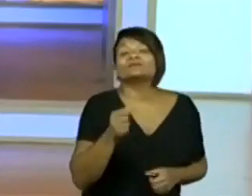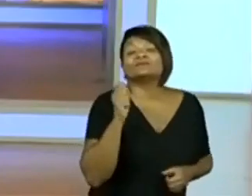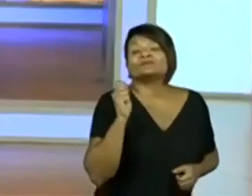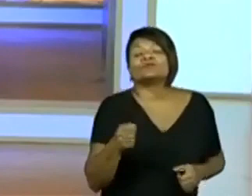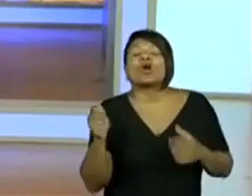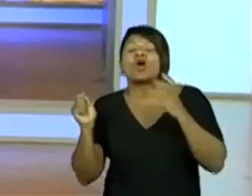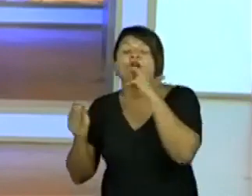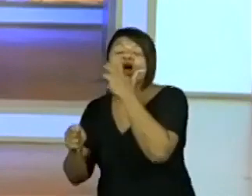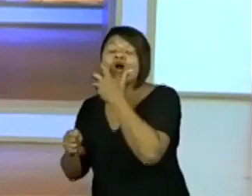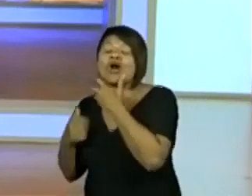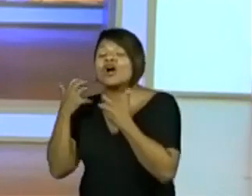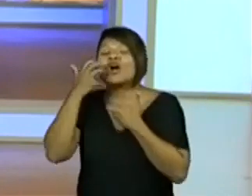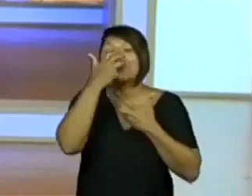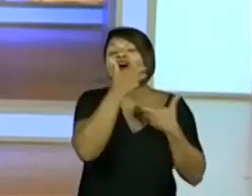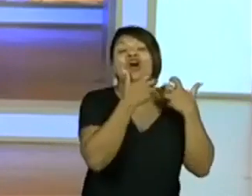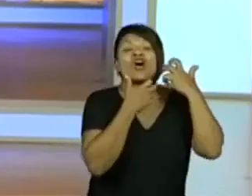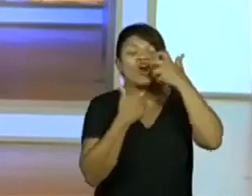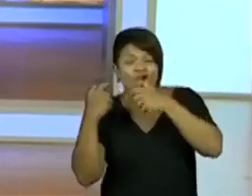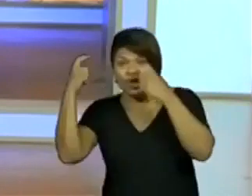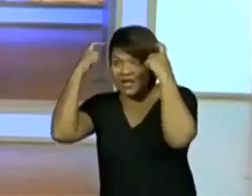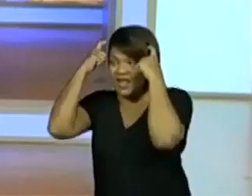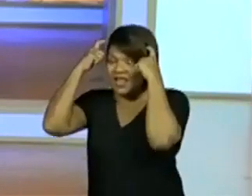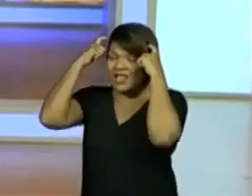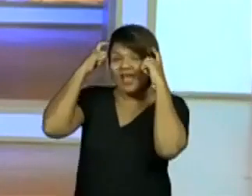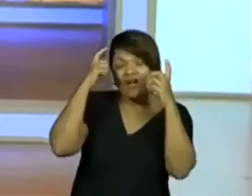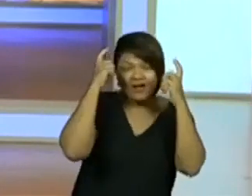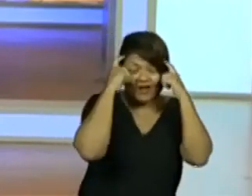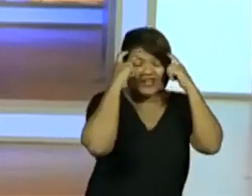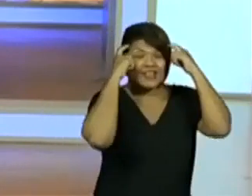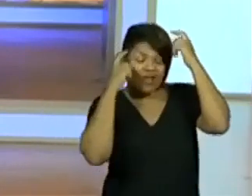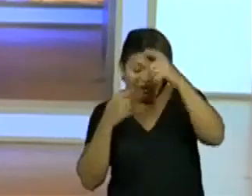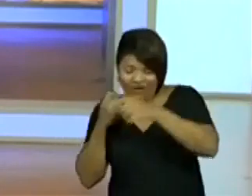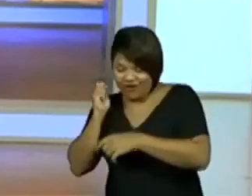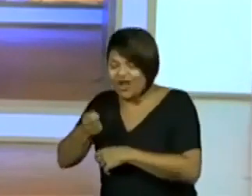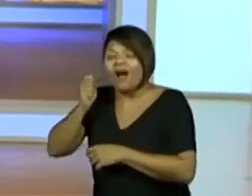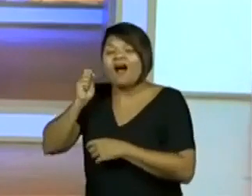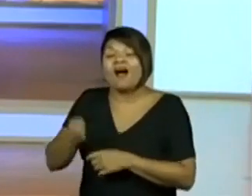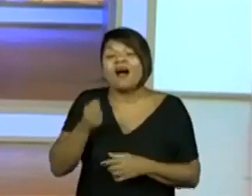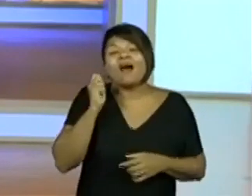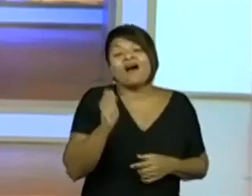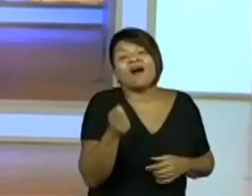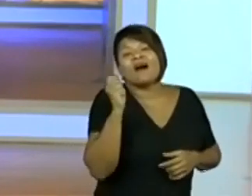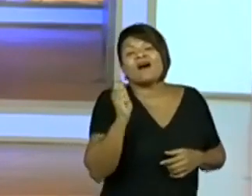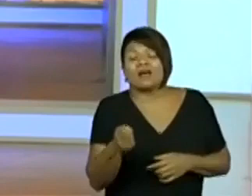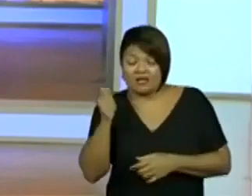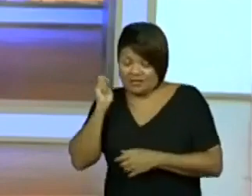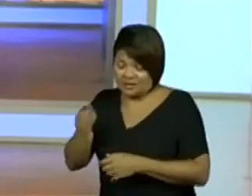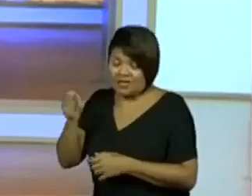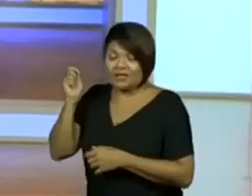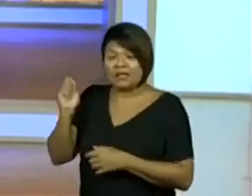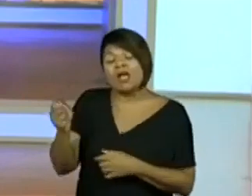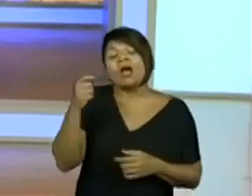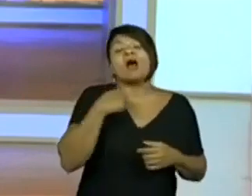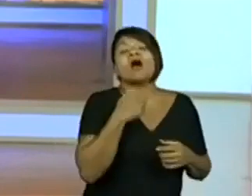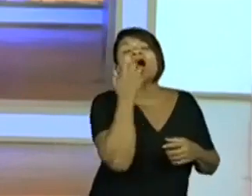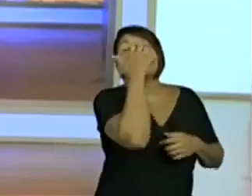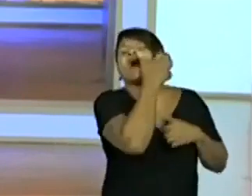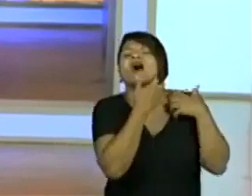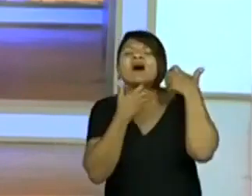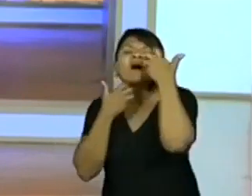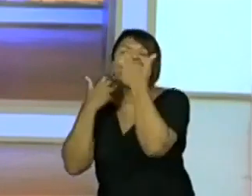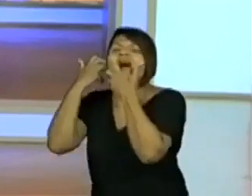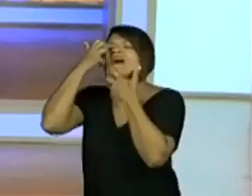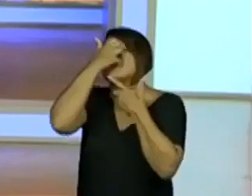Oi, oi, oi, oi, oá. Oi,